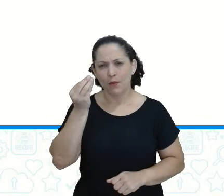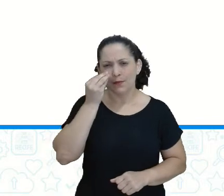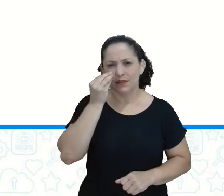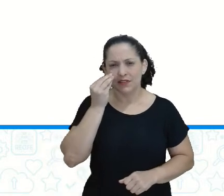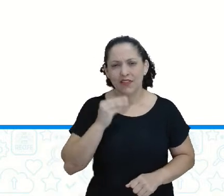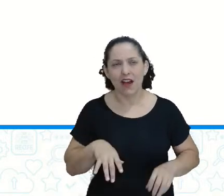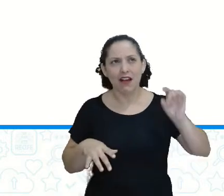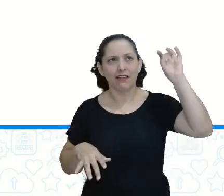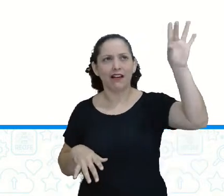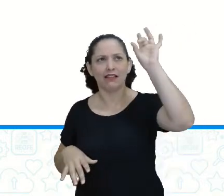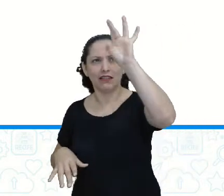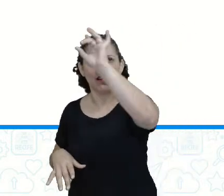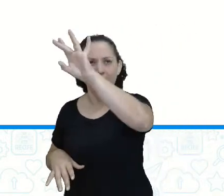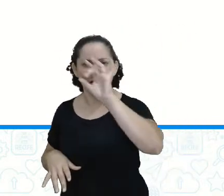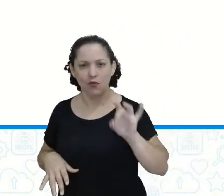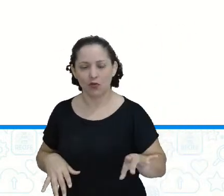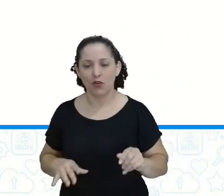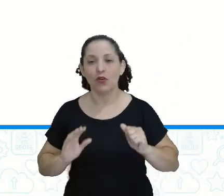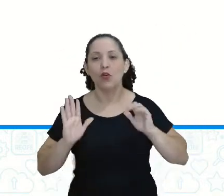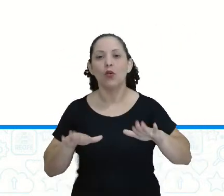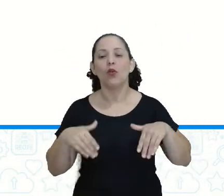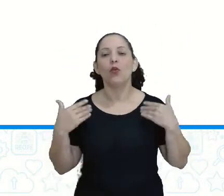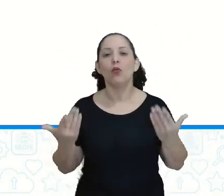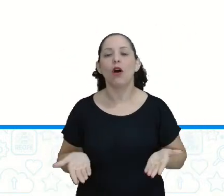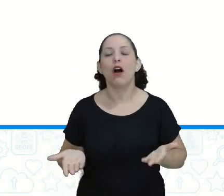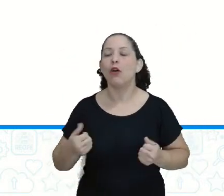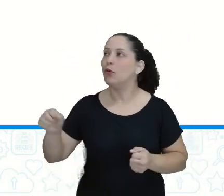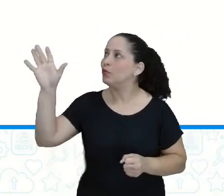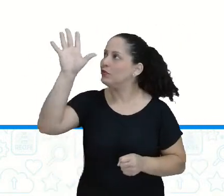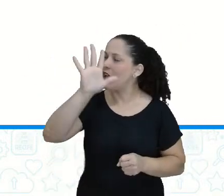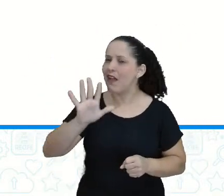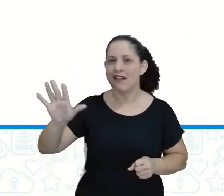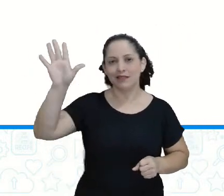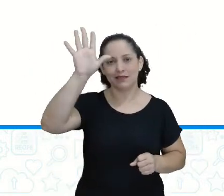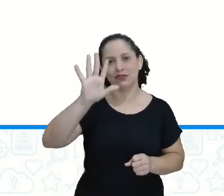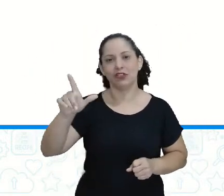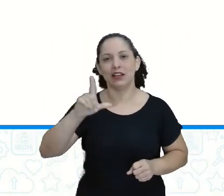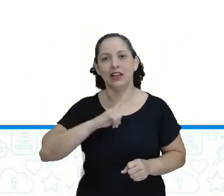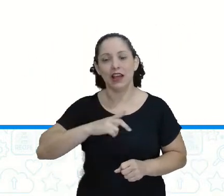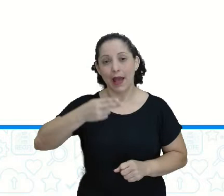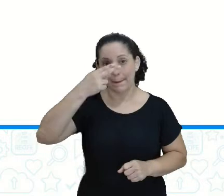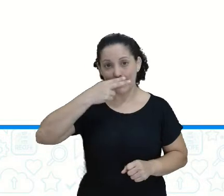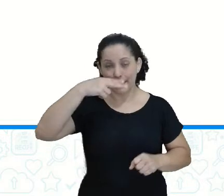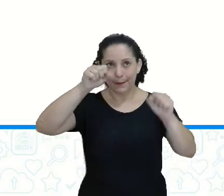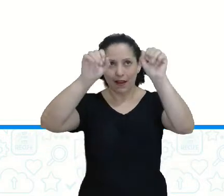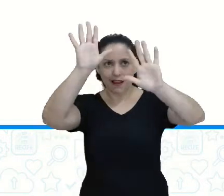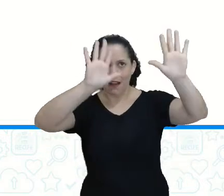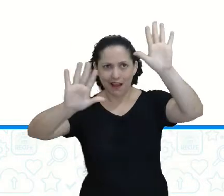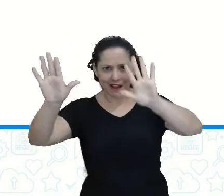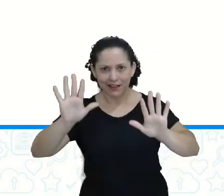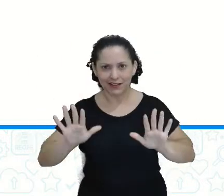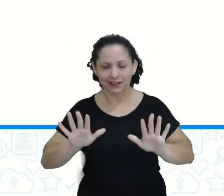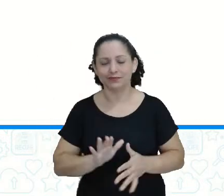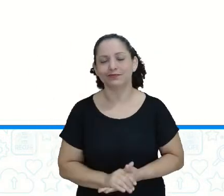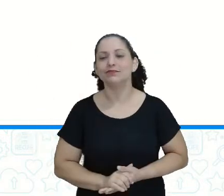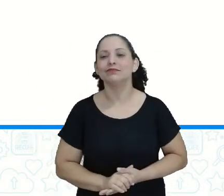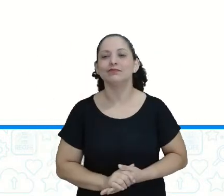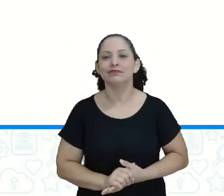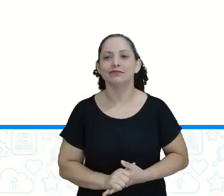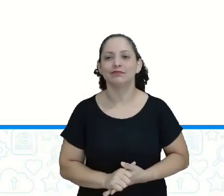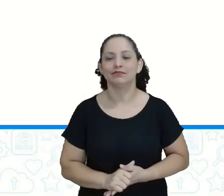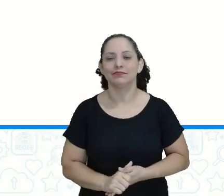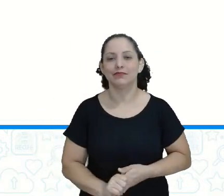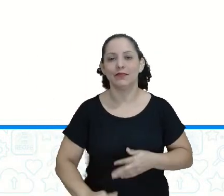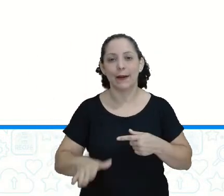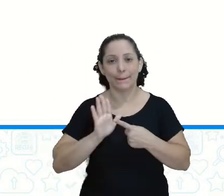de área, que figuras planas possuem a mesma área? Mais uma vez, estou trazendo aqui outras